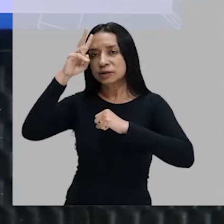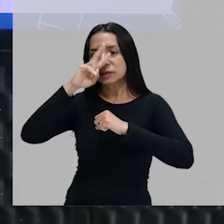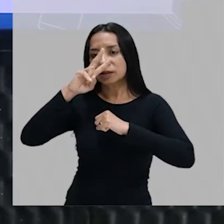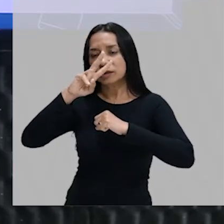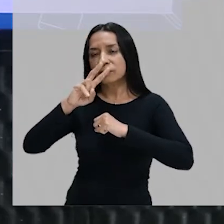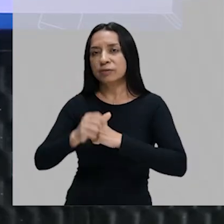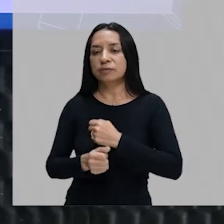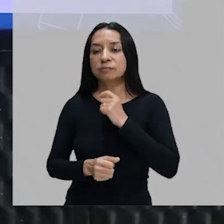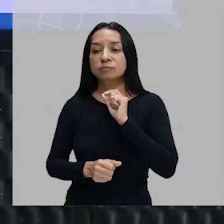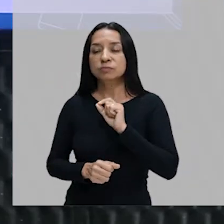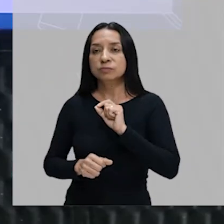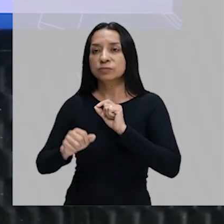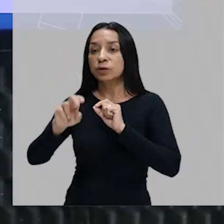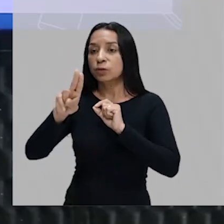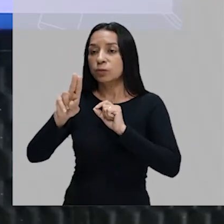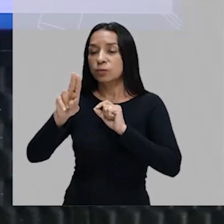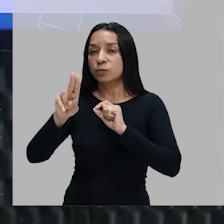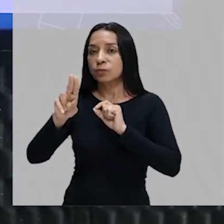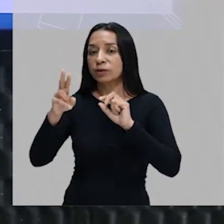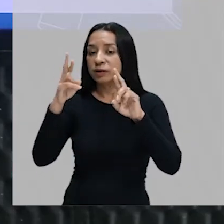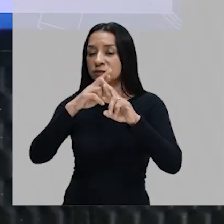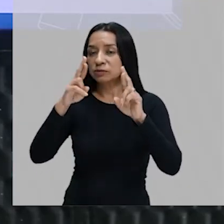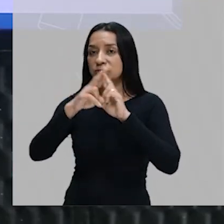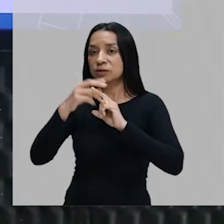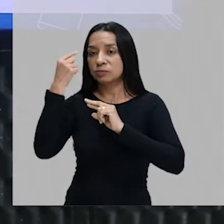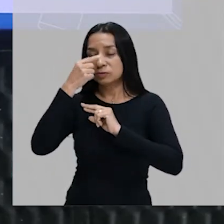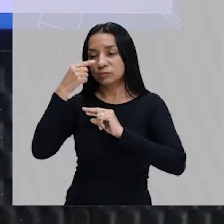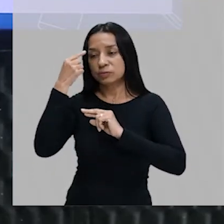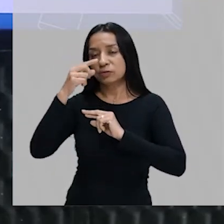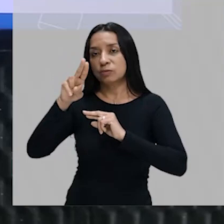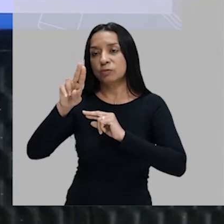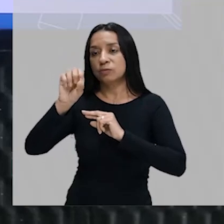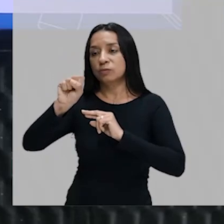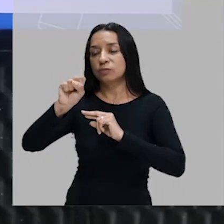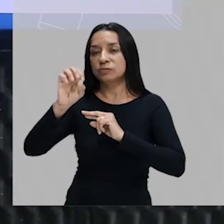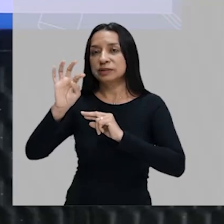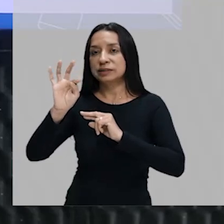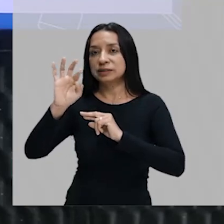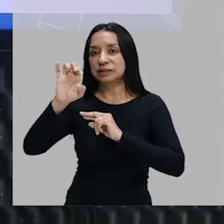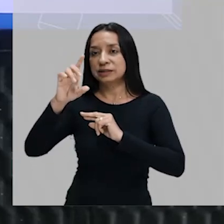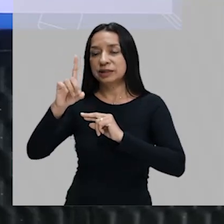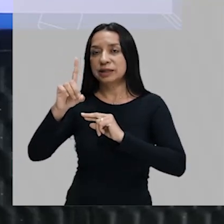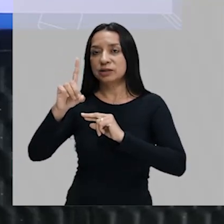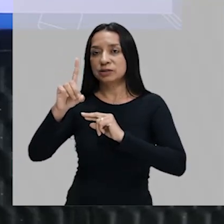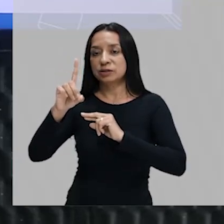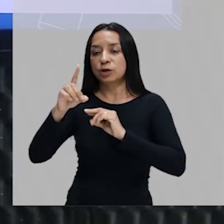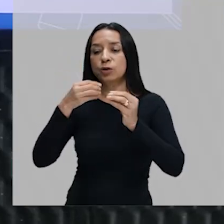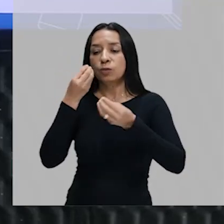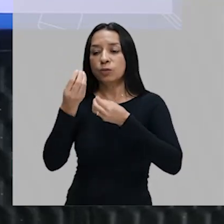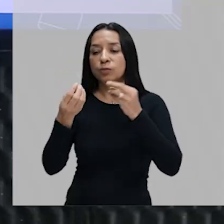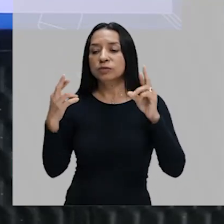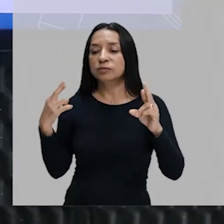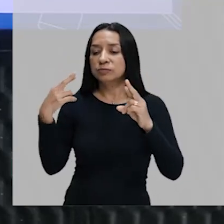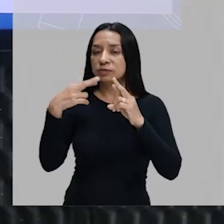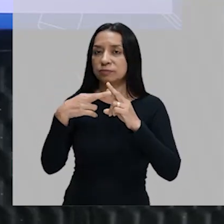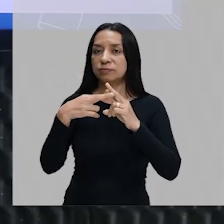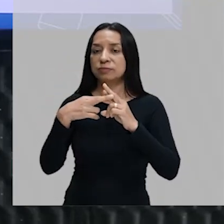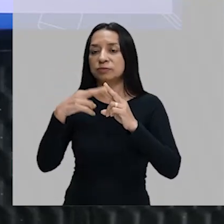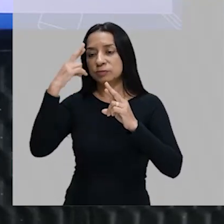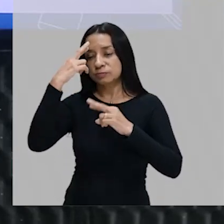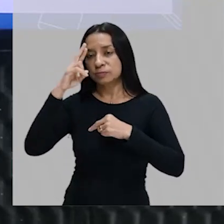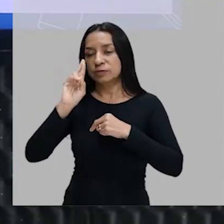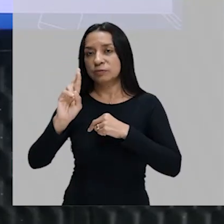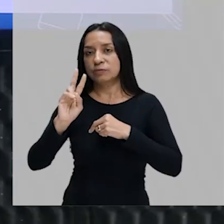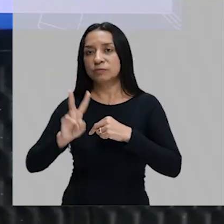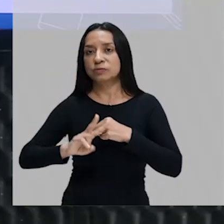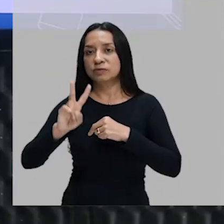tá? Usted é como se eu estivesse me referindo a senhor, tá certo? Então, esses valores